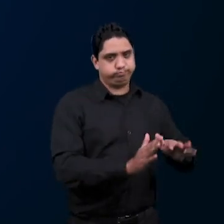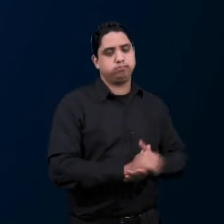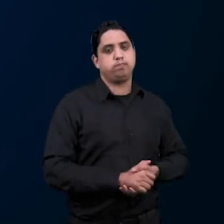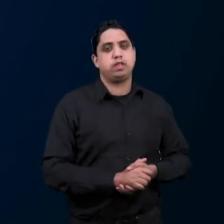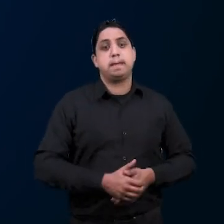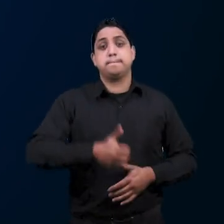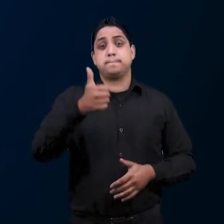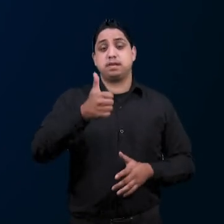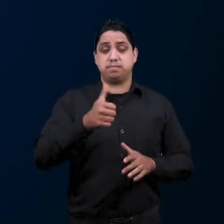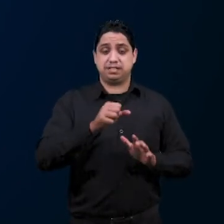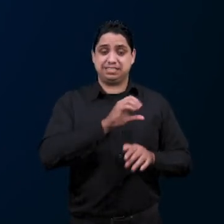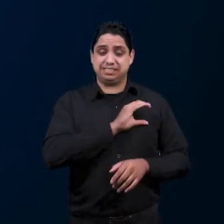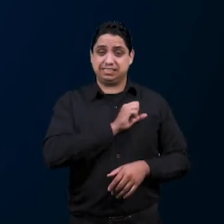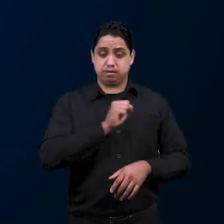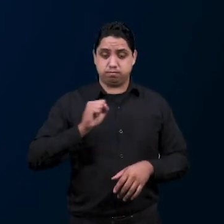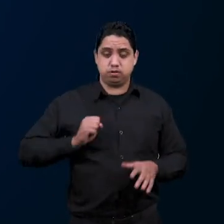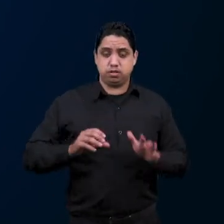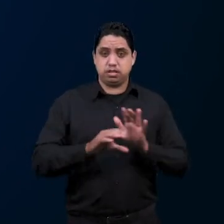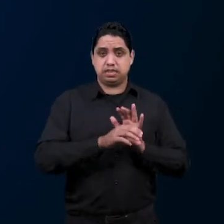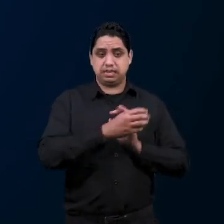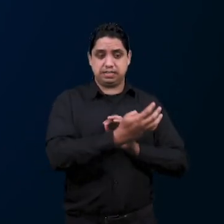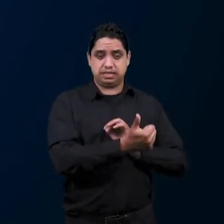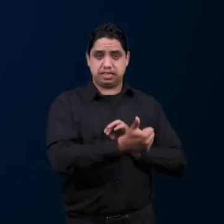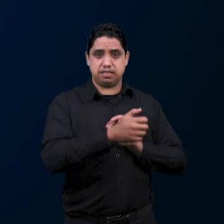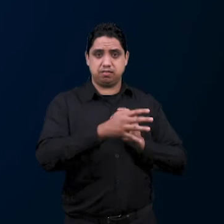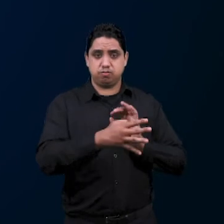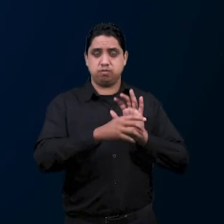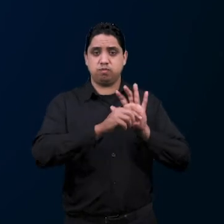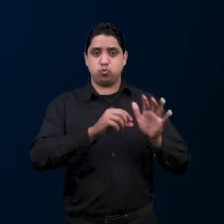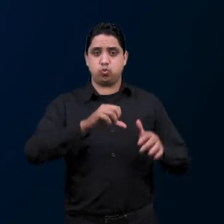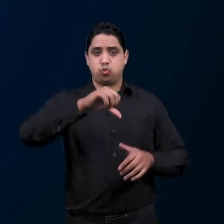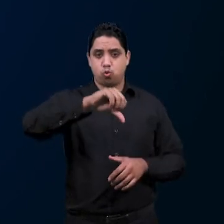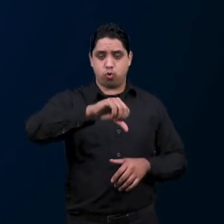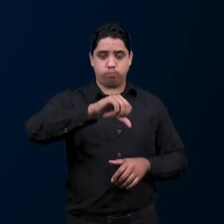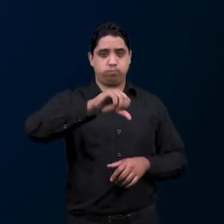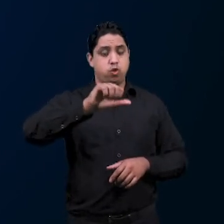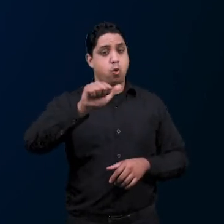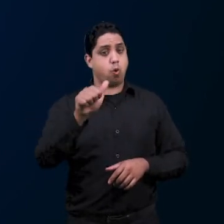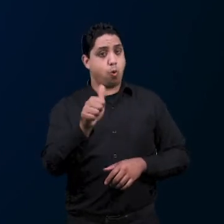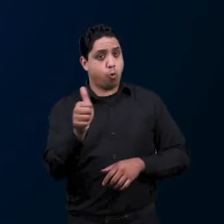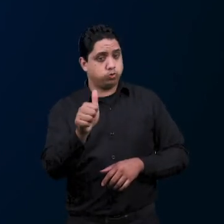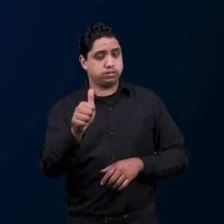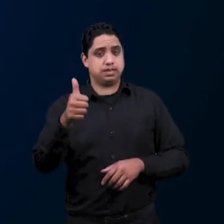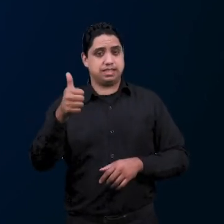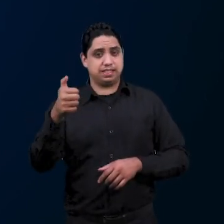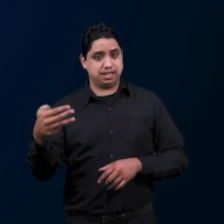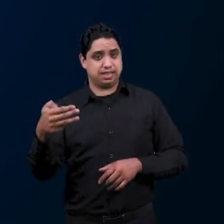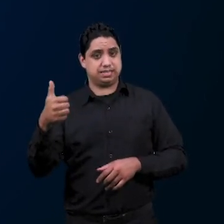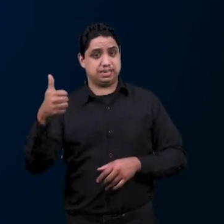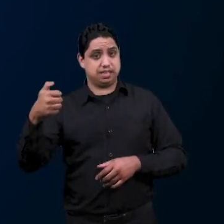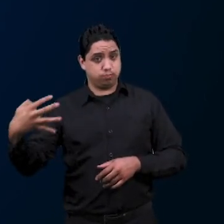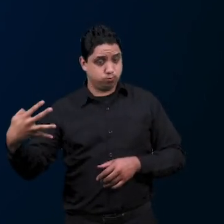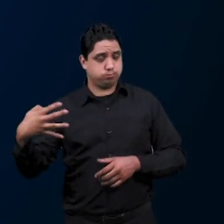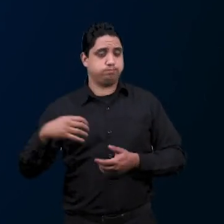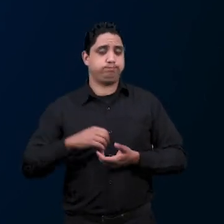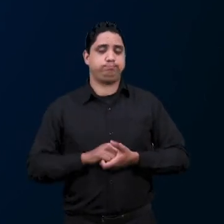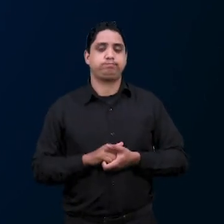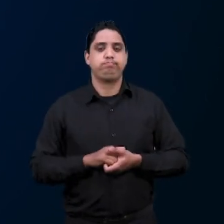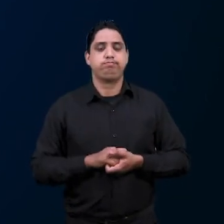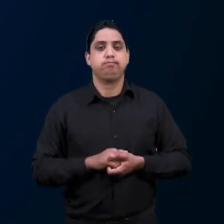1 Samuel, capítulo 14, os versículos 9, 11, 13 e